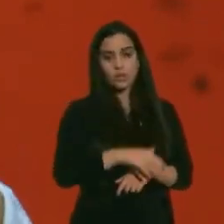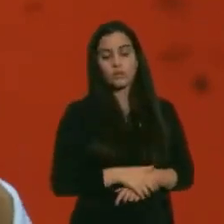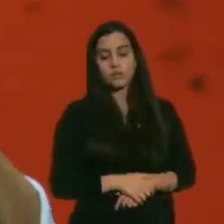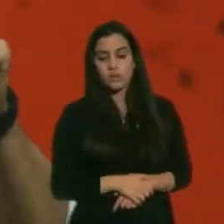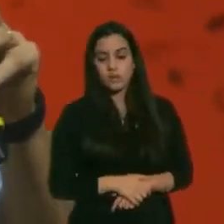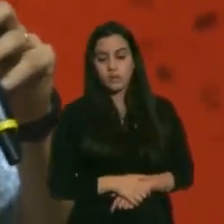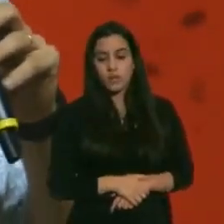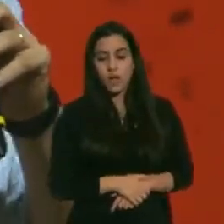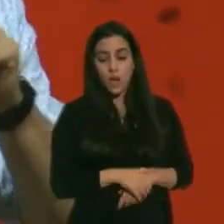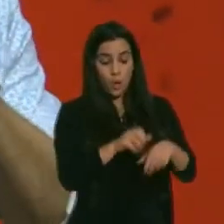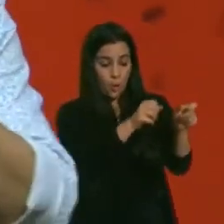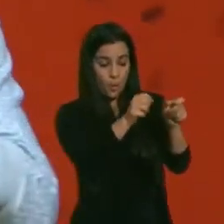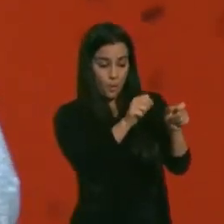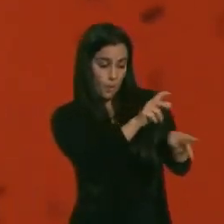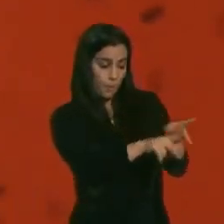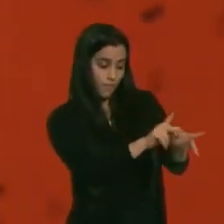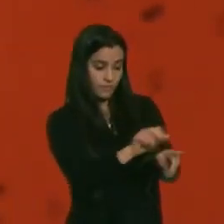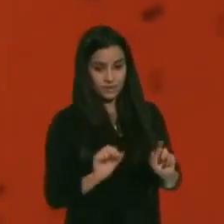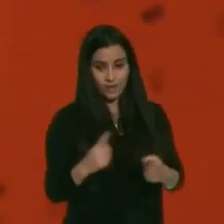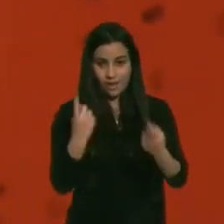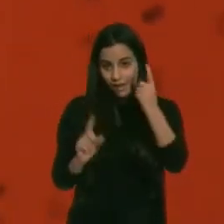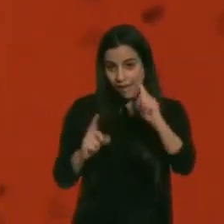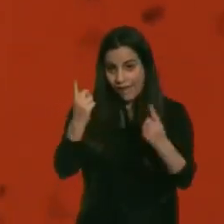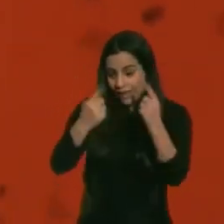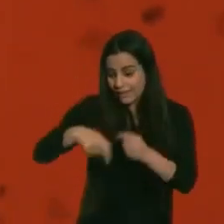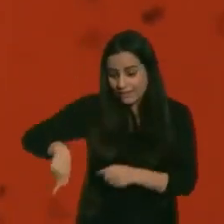montanha, o povo fazia um carnaval lá embaixo.